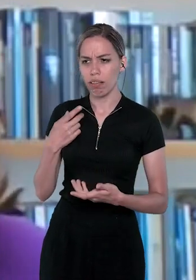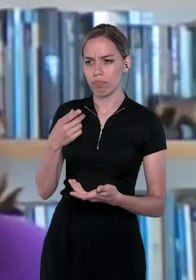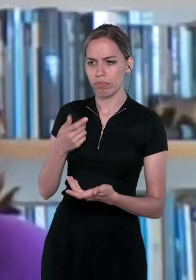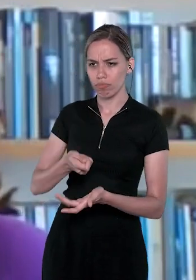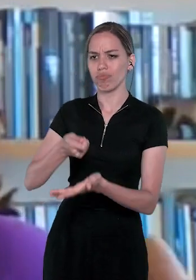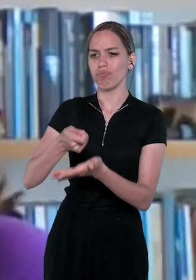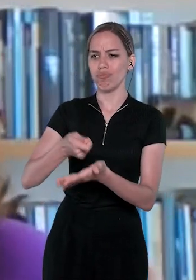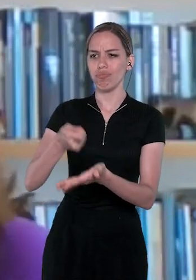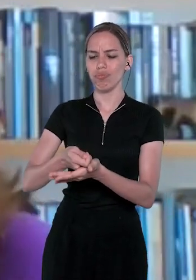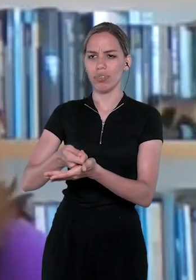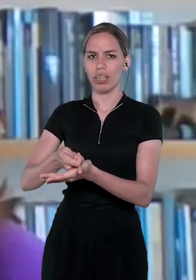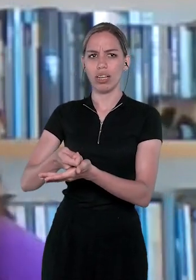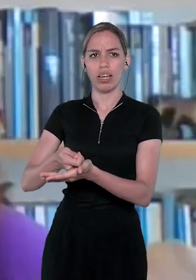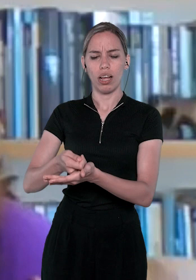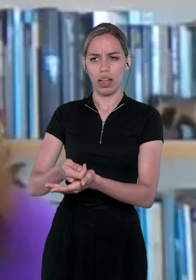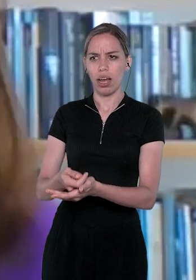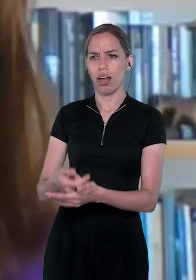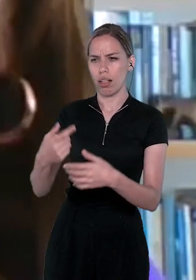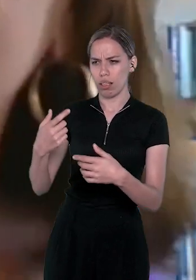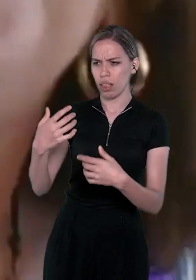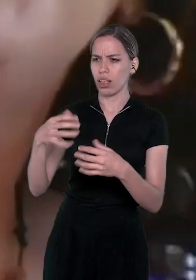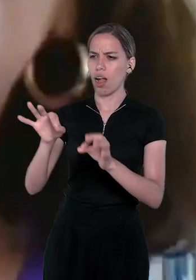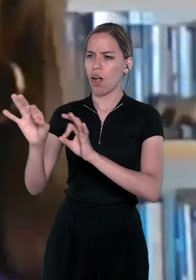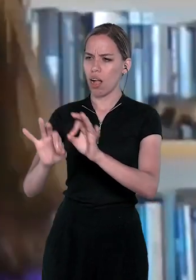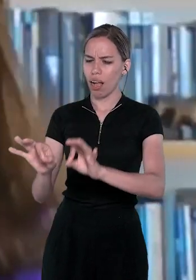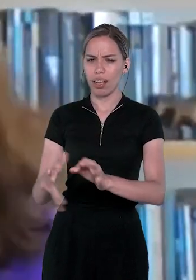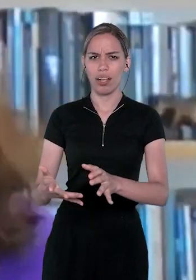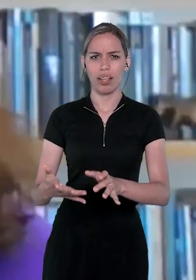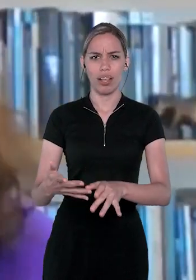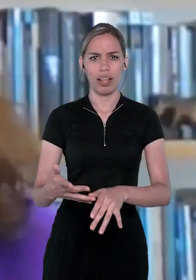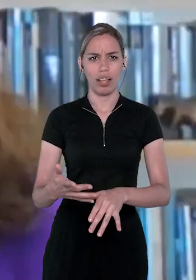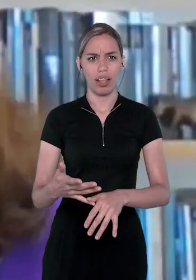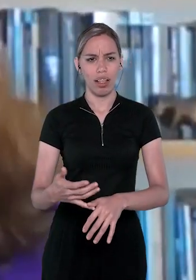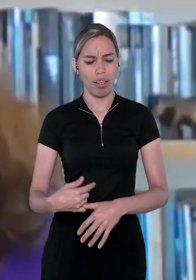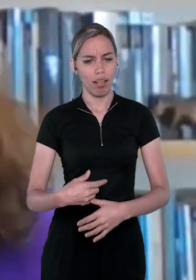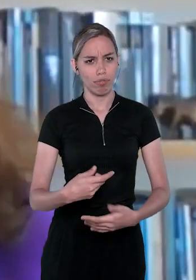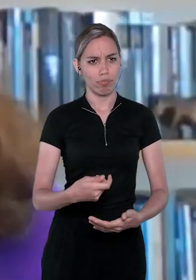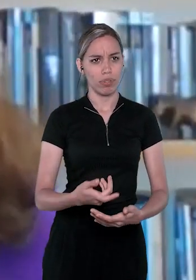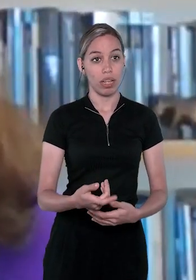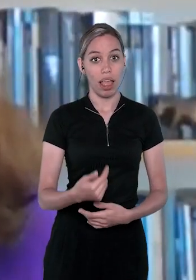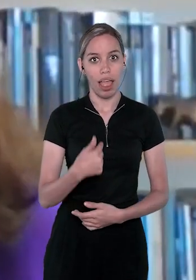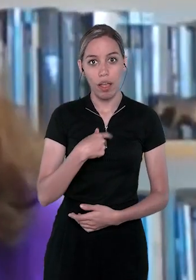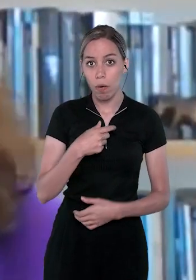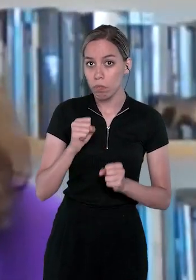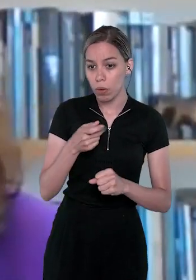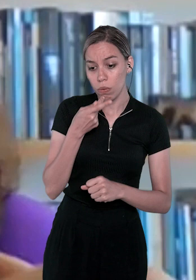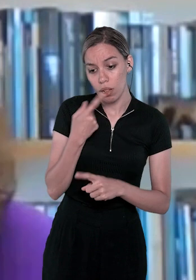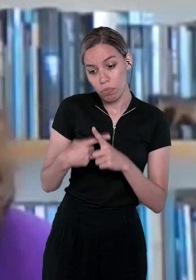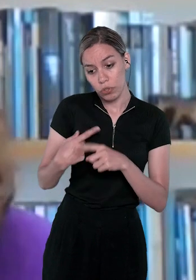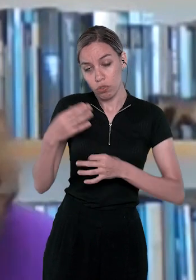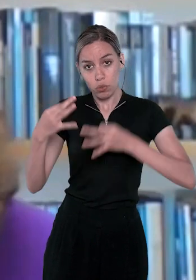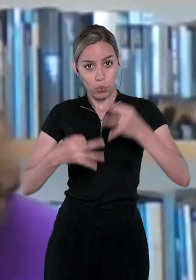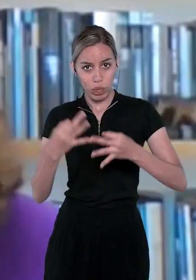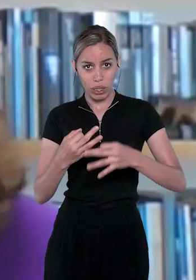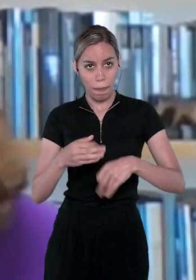sempre defendeu a civilização. Eu falo isso de bandeja, porque eu sou uma juíza, né, sou uma magistrada há quase 30